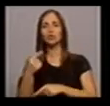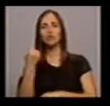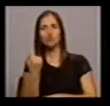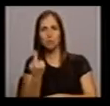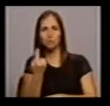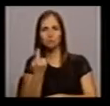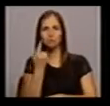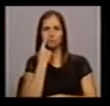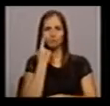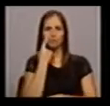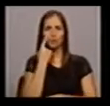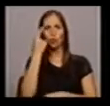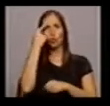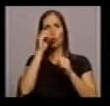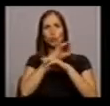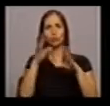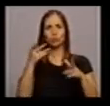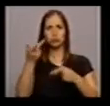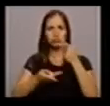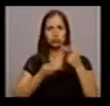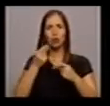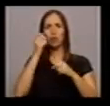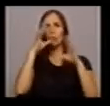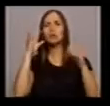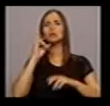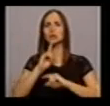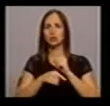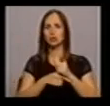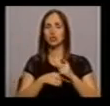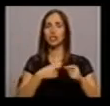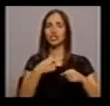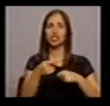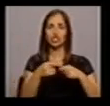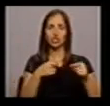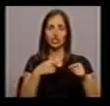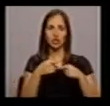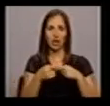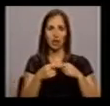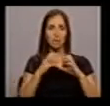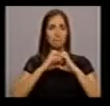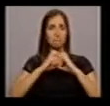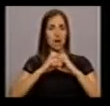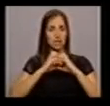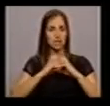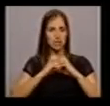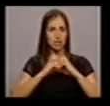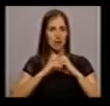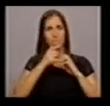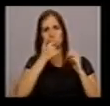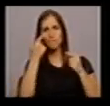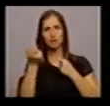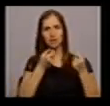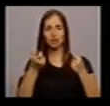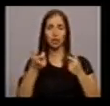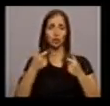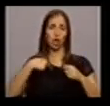conclusão particularmente interessante. Qual é a conclusão? Estrelas com massa aproximada ao do Sol, à da nossa